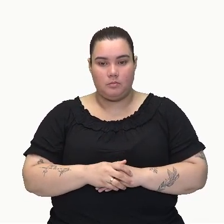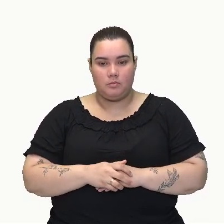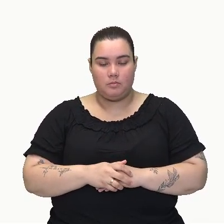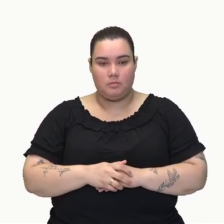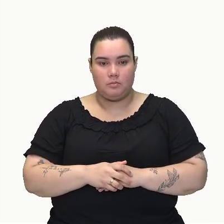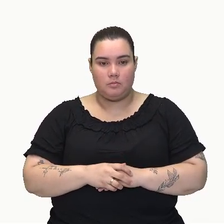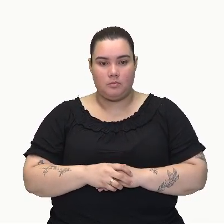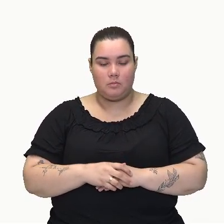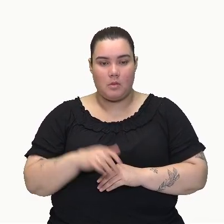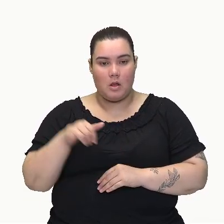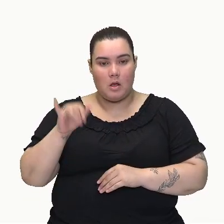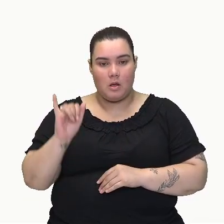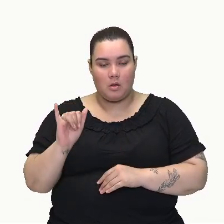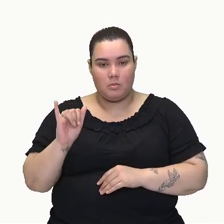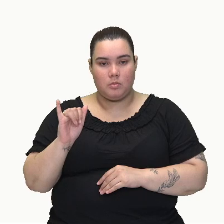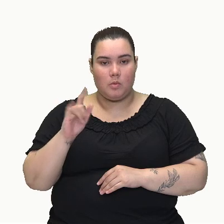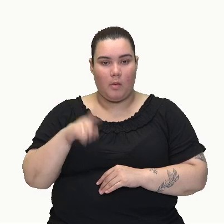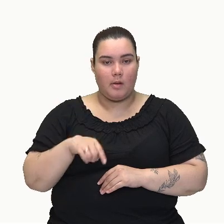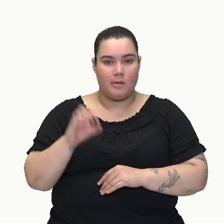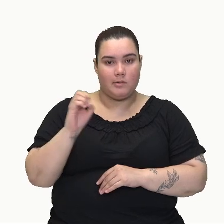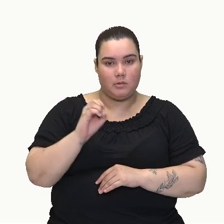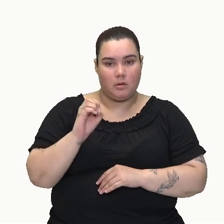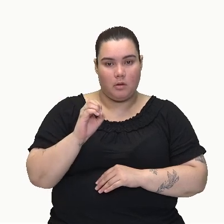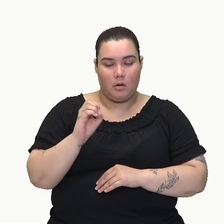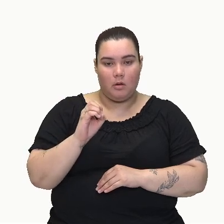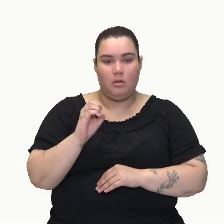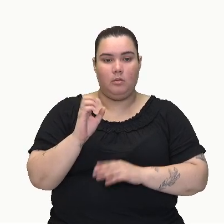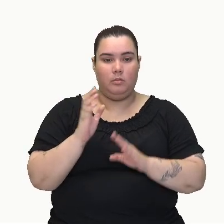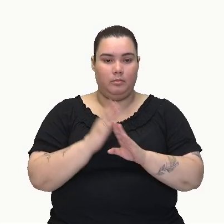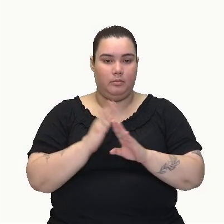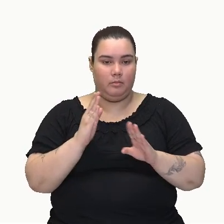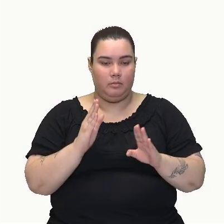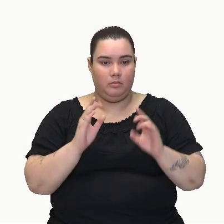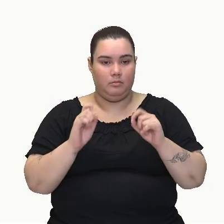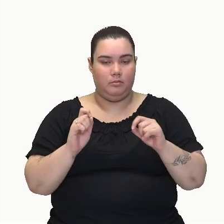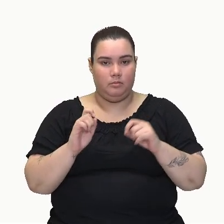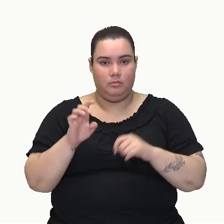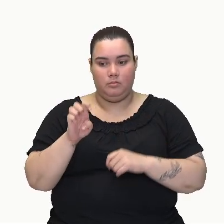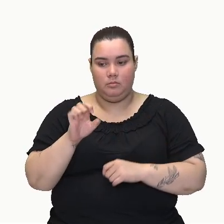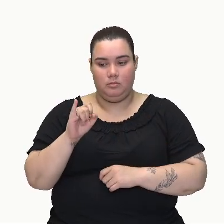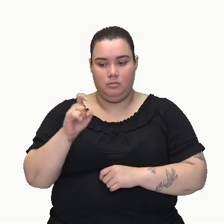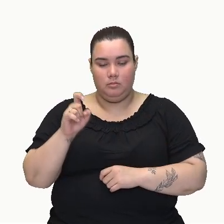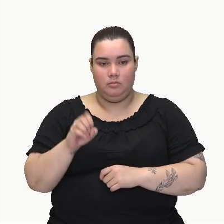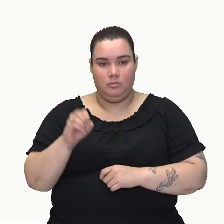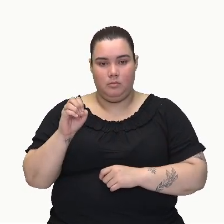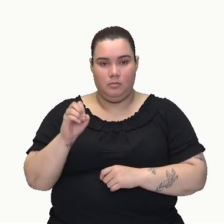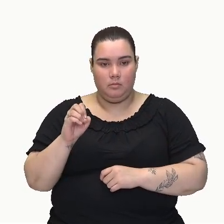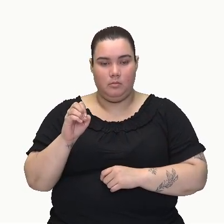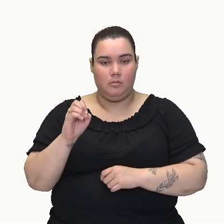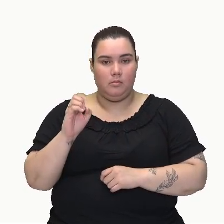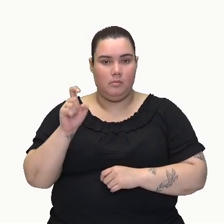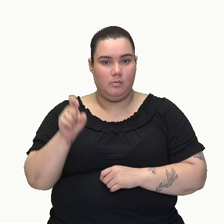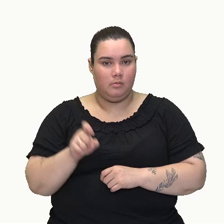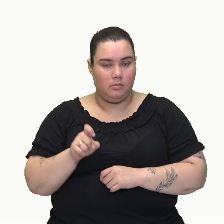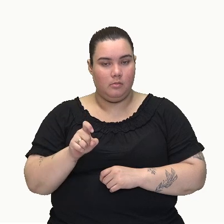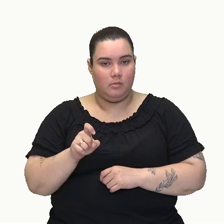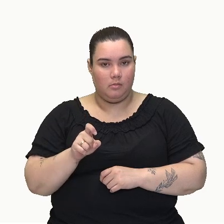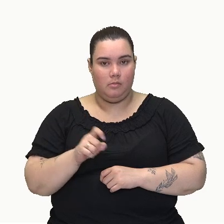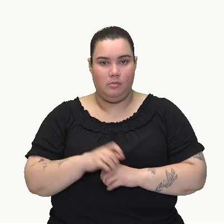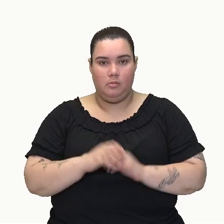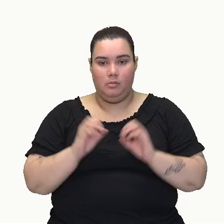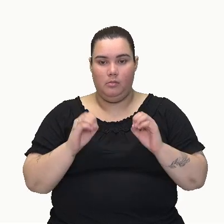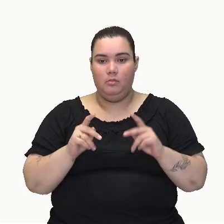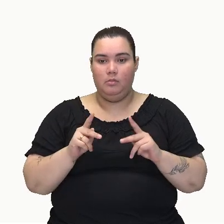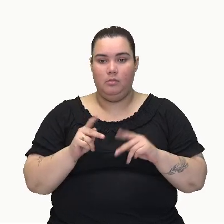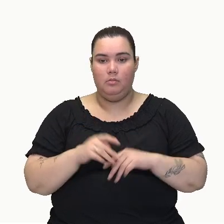origem y igual a 0, vamos encontrar a interseção com o eixo x, tá?